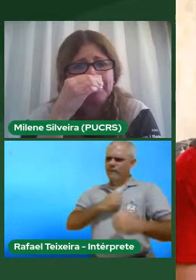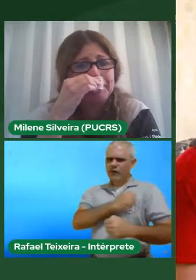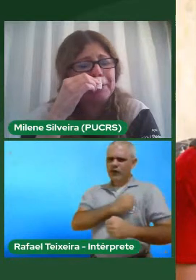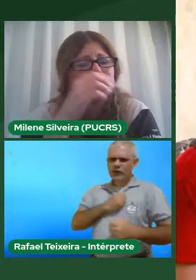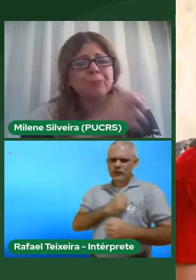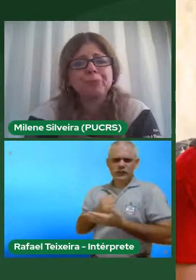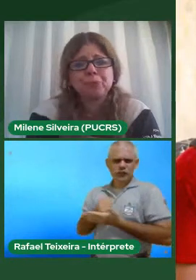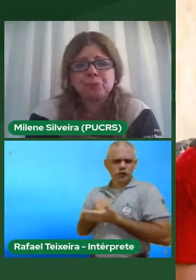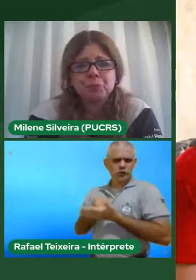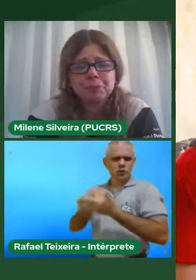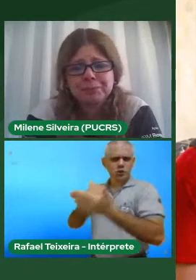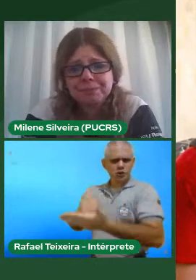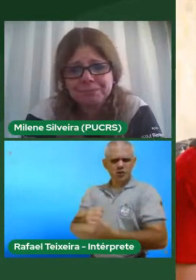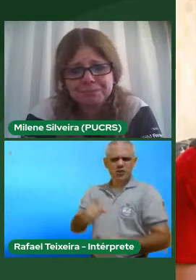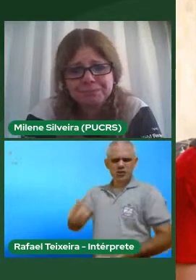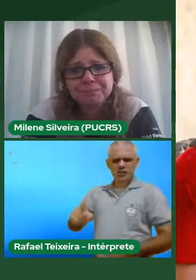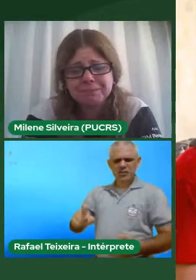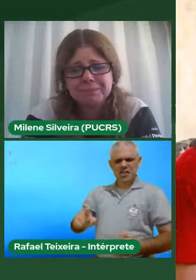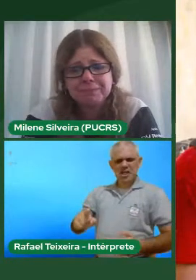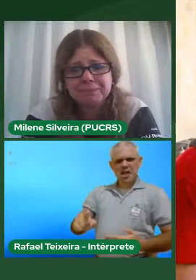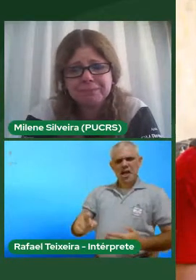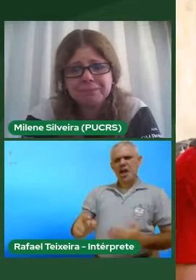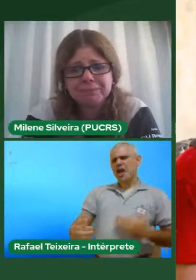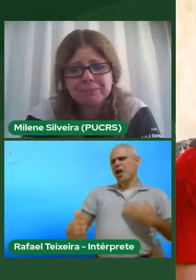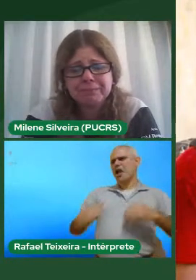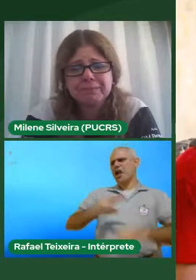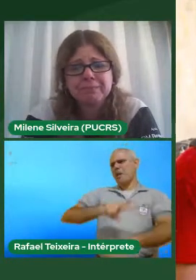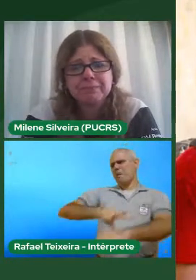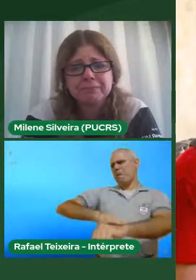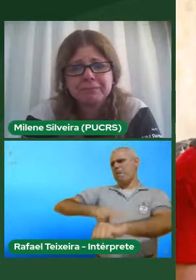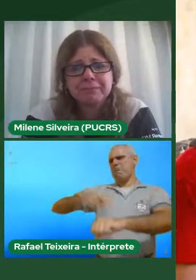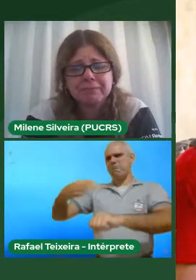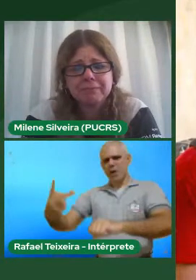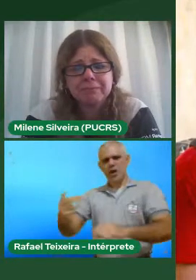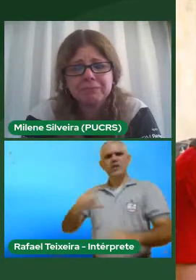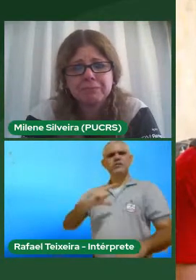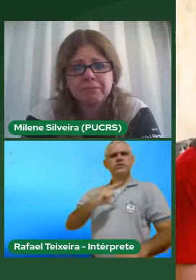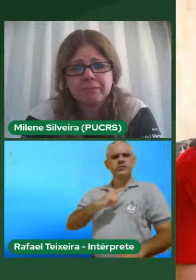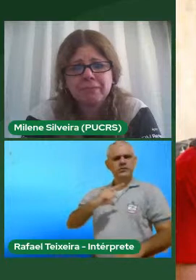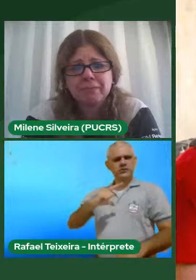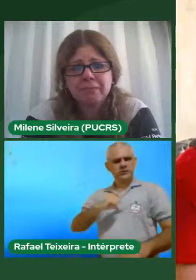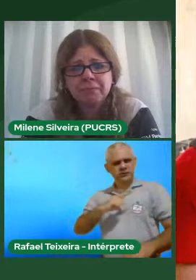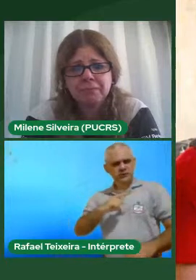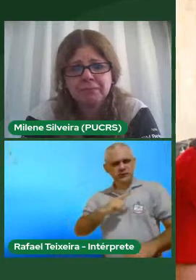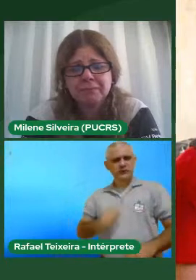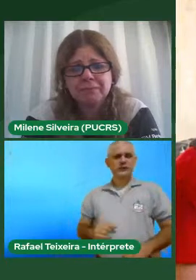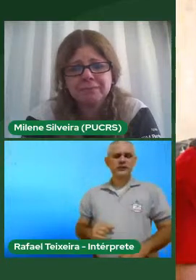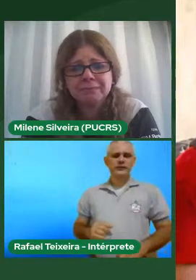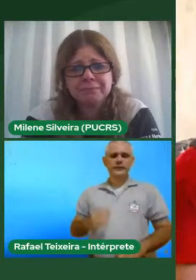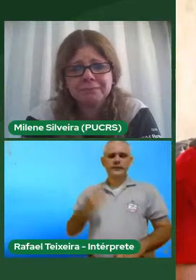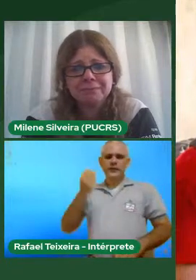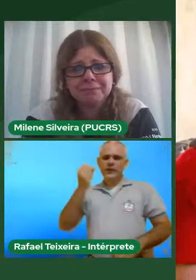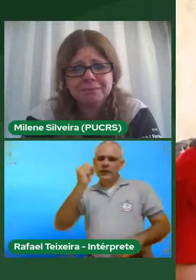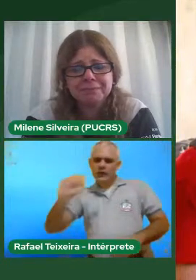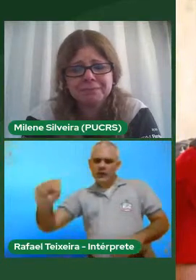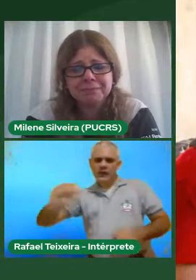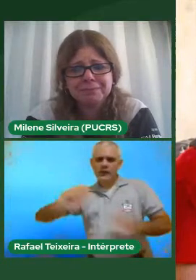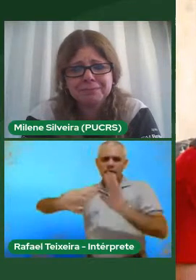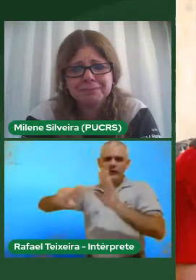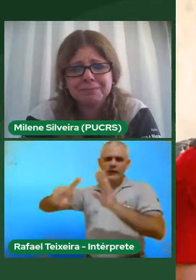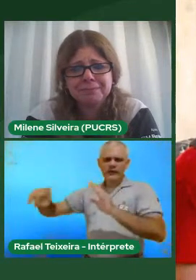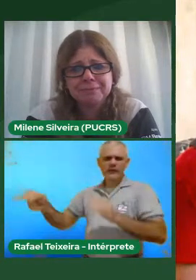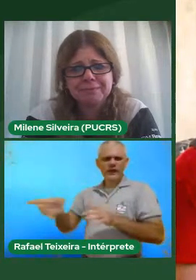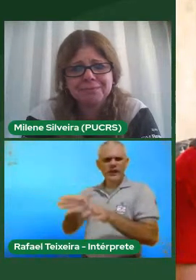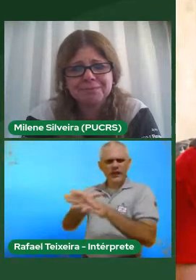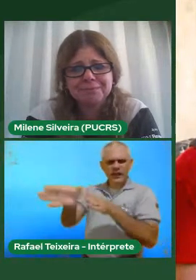trabalho florescer em resultados de excelência nas respectivas defesas e em orientandos que futuramente se tornaram orientadores